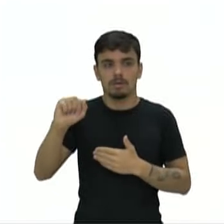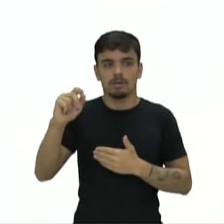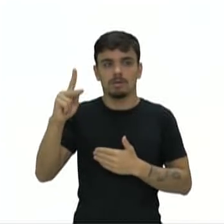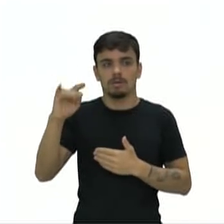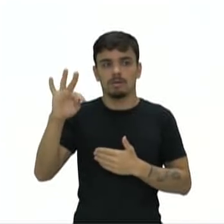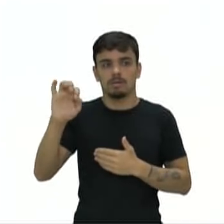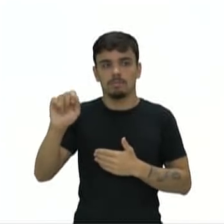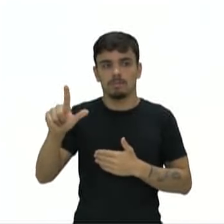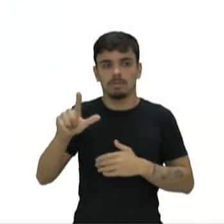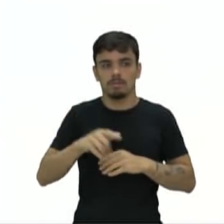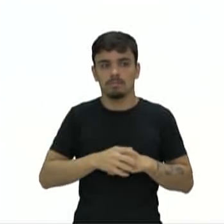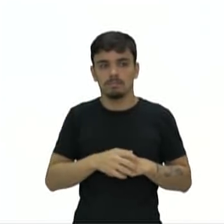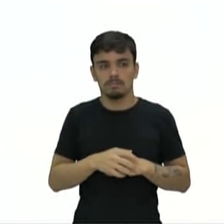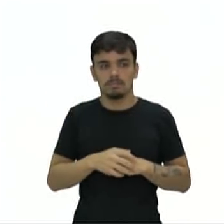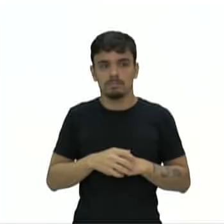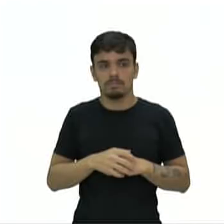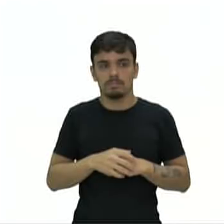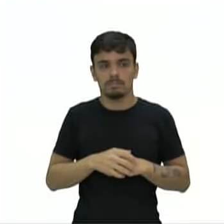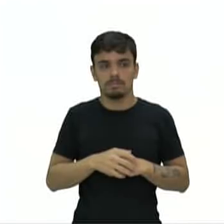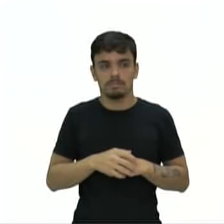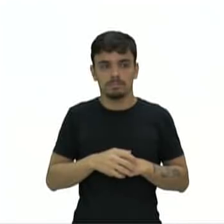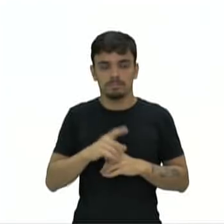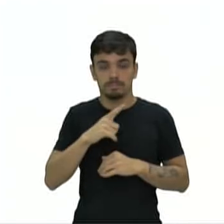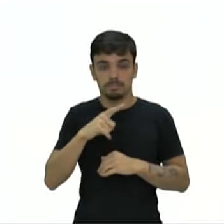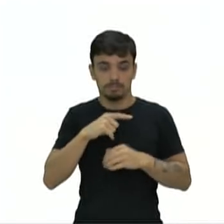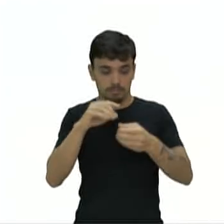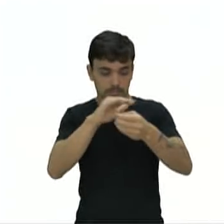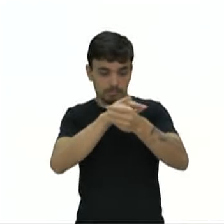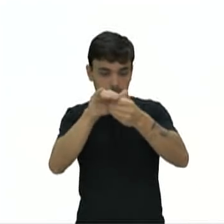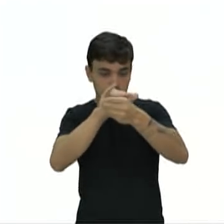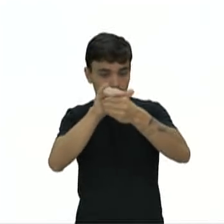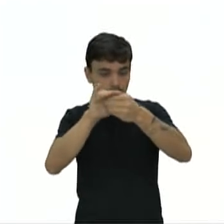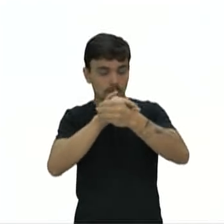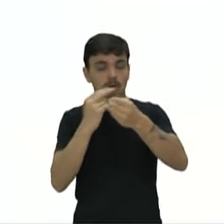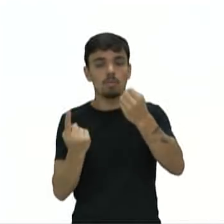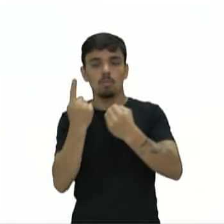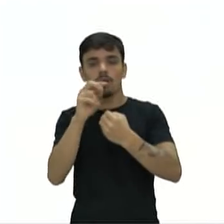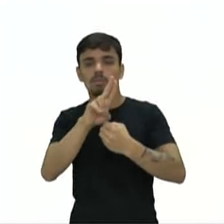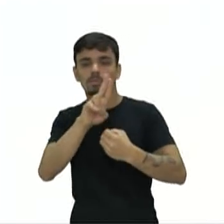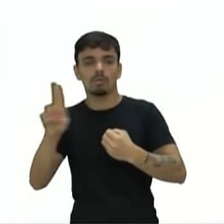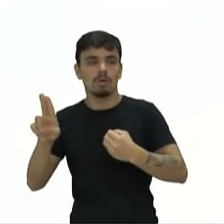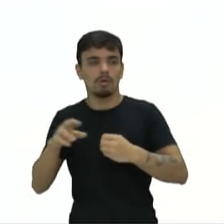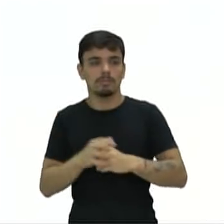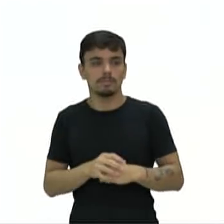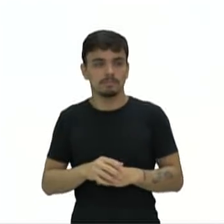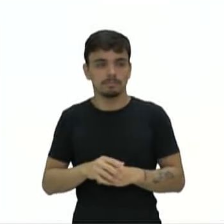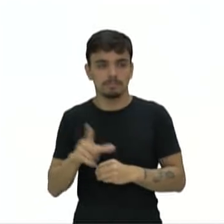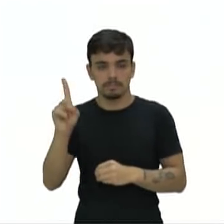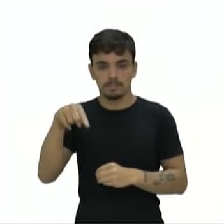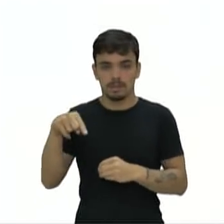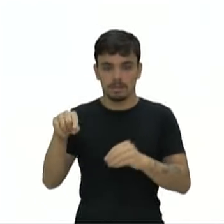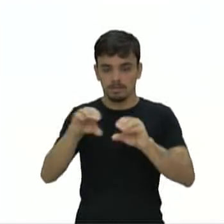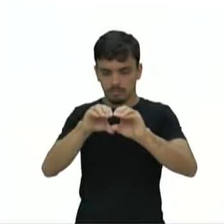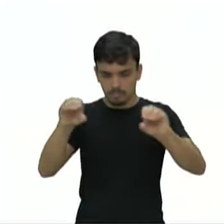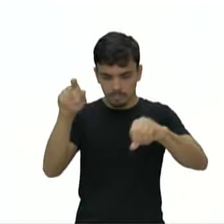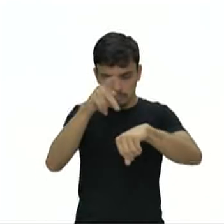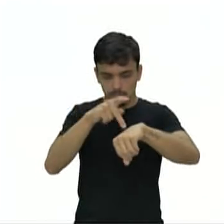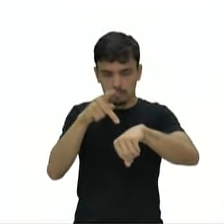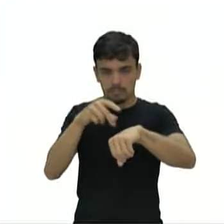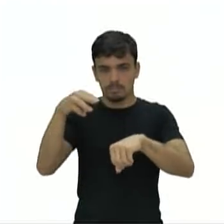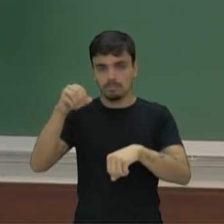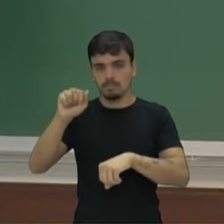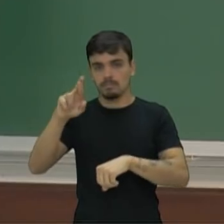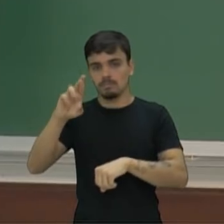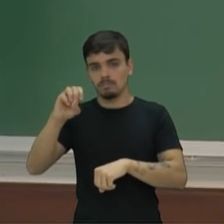está o nome, aqui está o capitel. É um pedaço do mármore que sustenta, que segura a